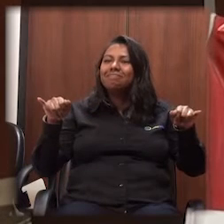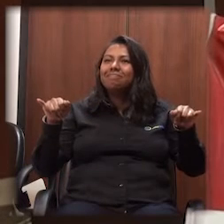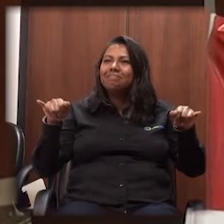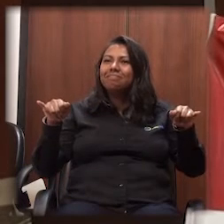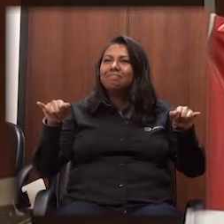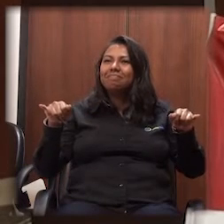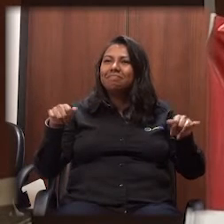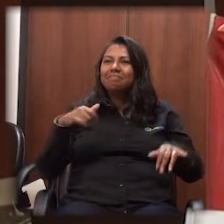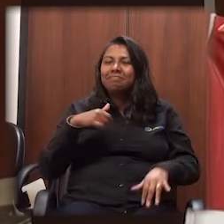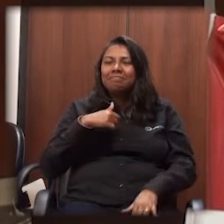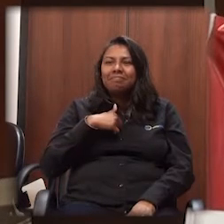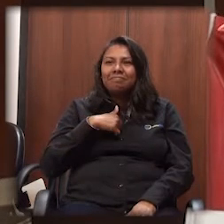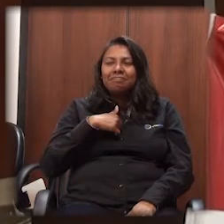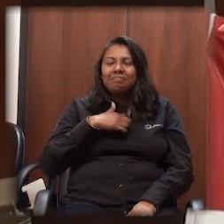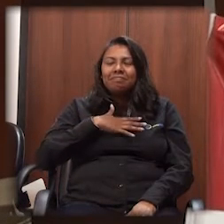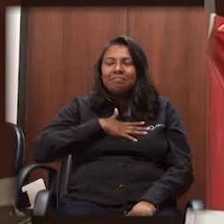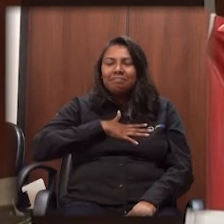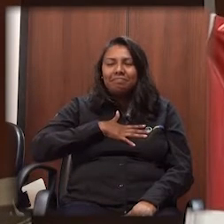grande admiração